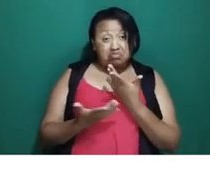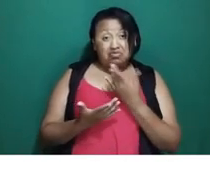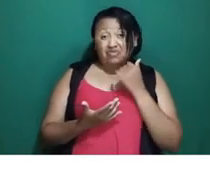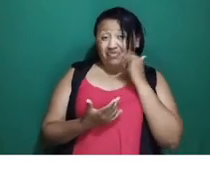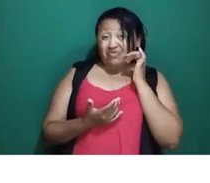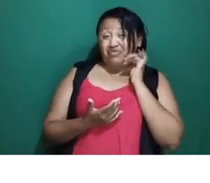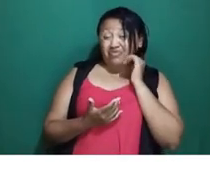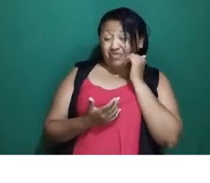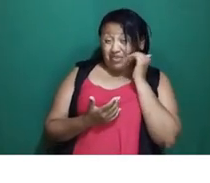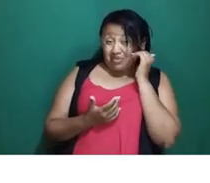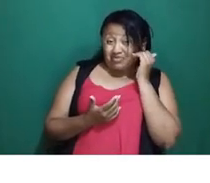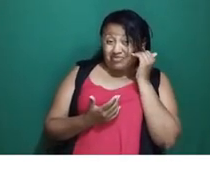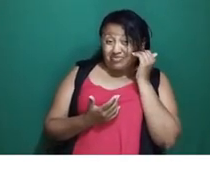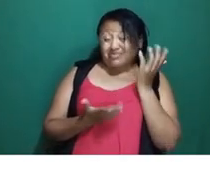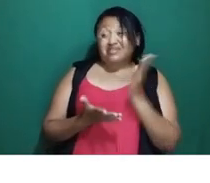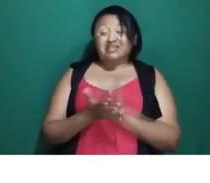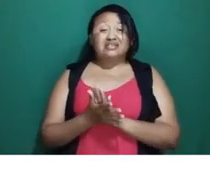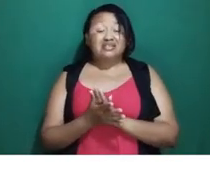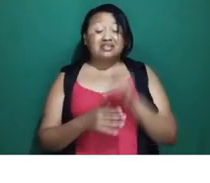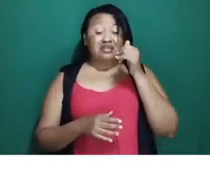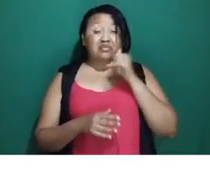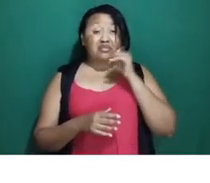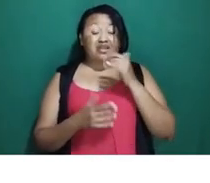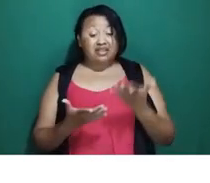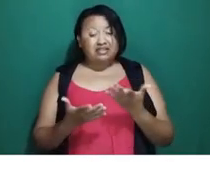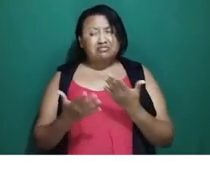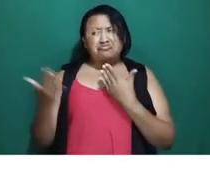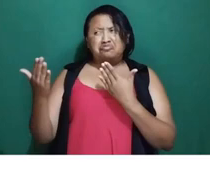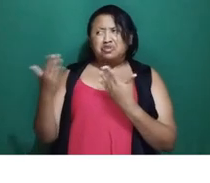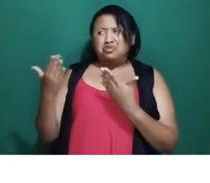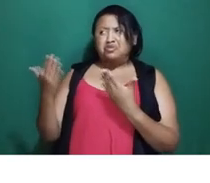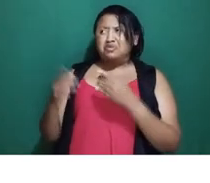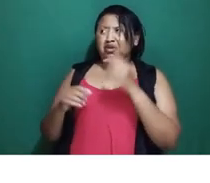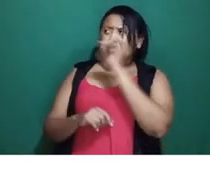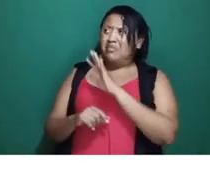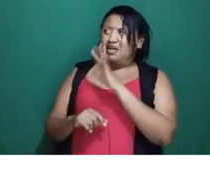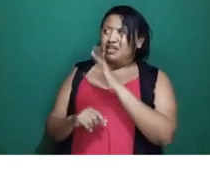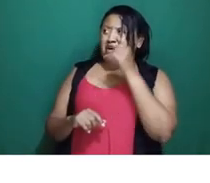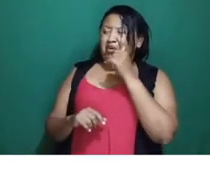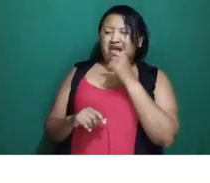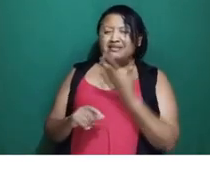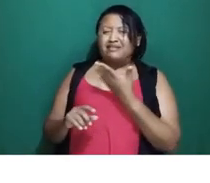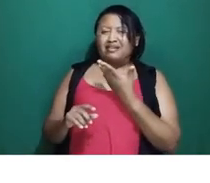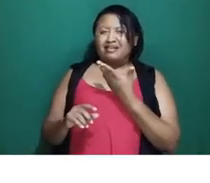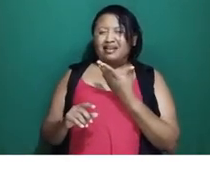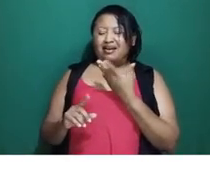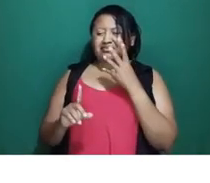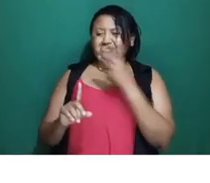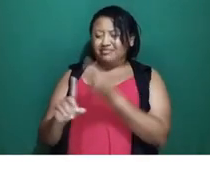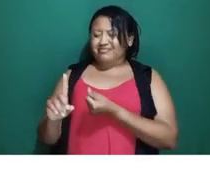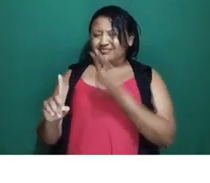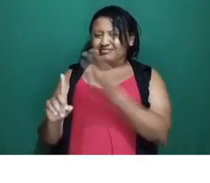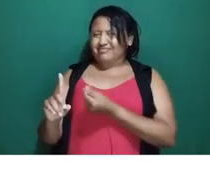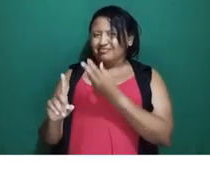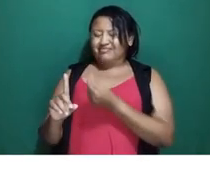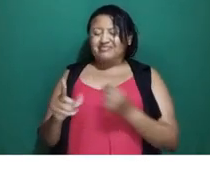e a mulher que tá de acordo com a imagem né ela quer assediadora aí nesse casal